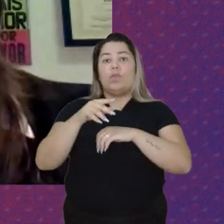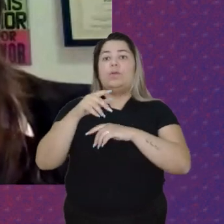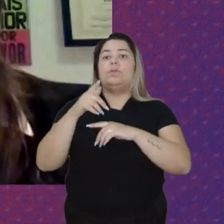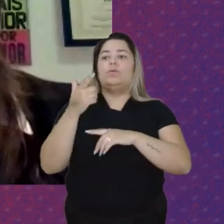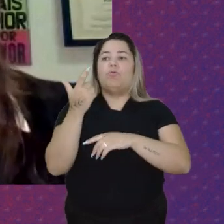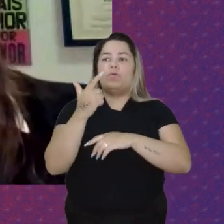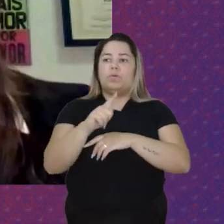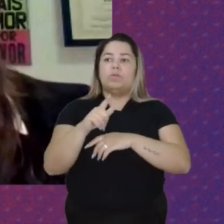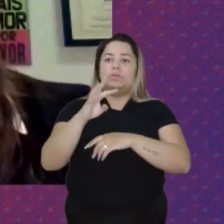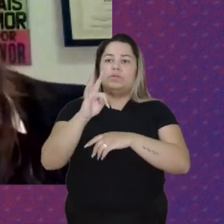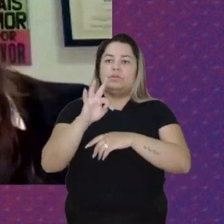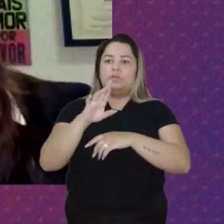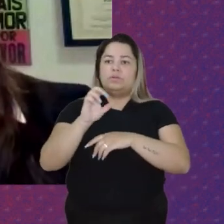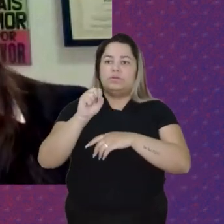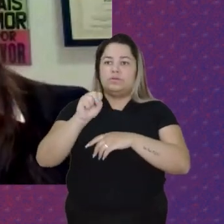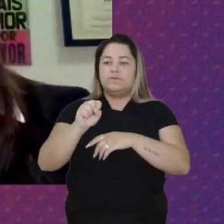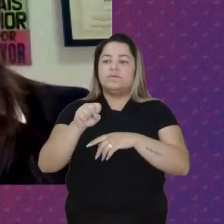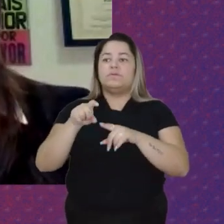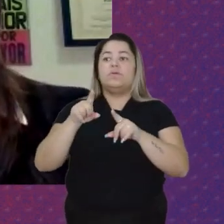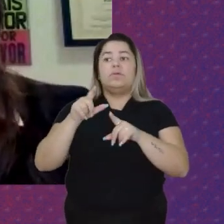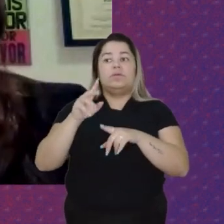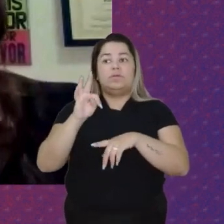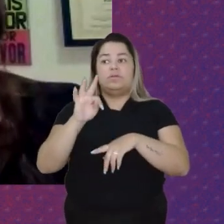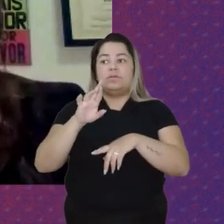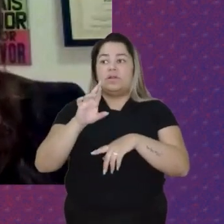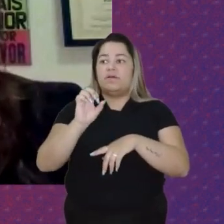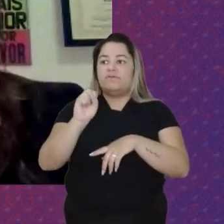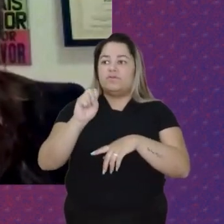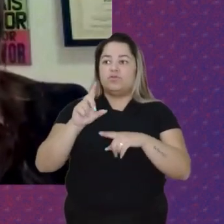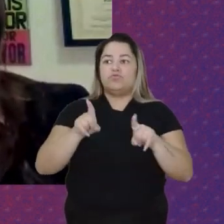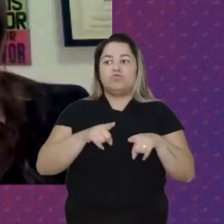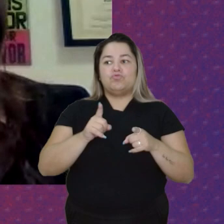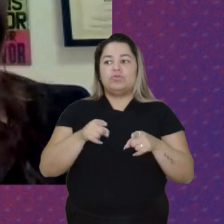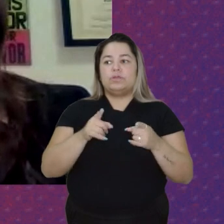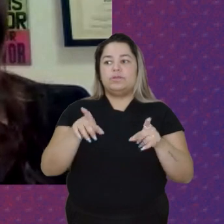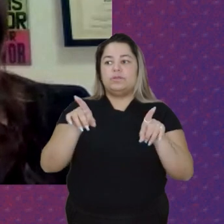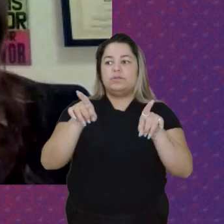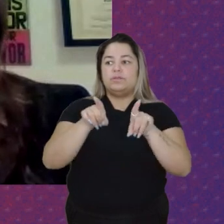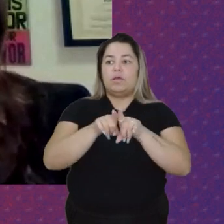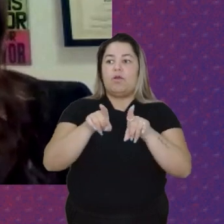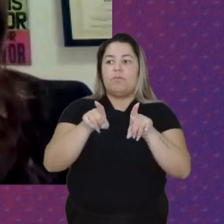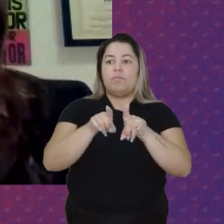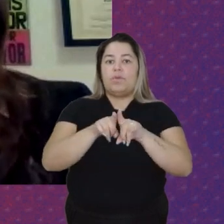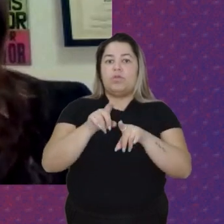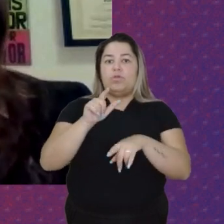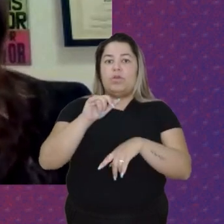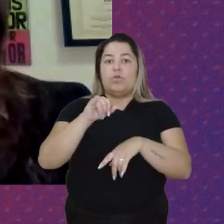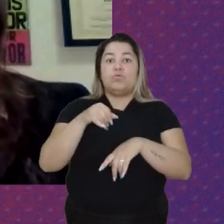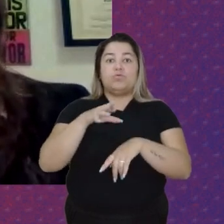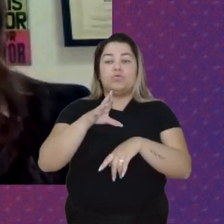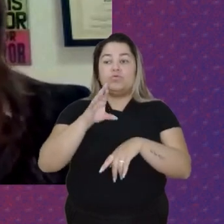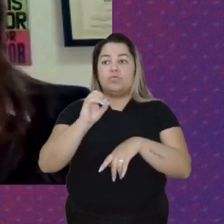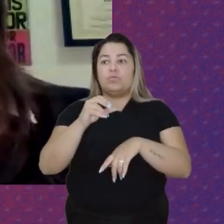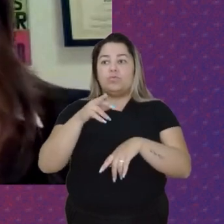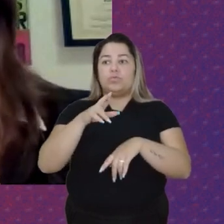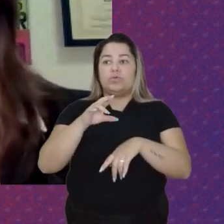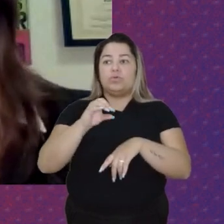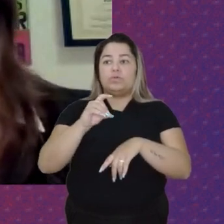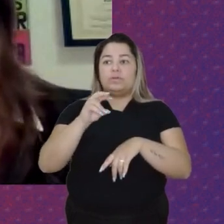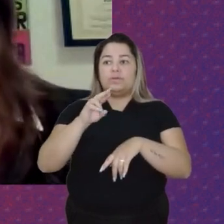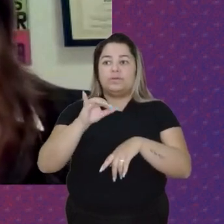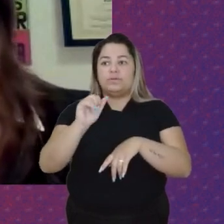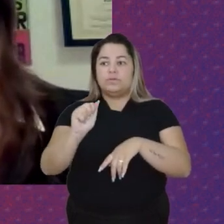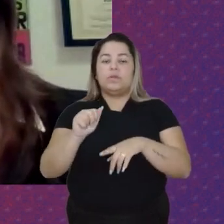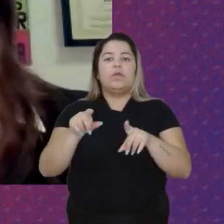mulheres transgênero e travestis. Então, o TSE, né, a jurisprudência, já corrigiu